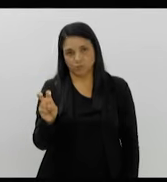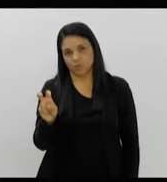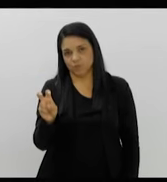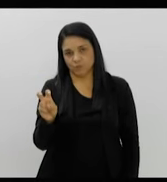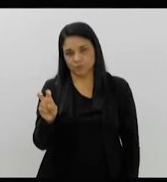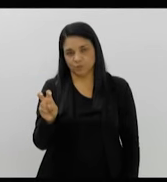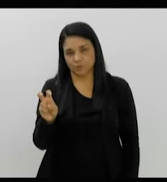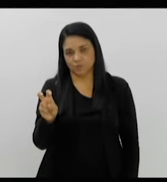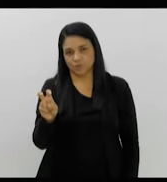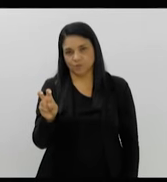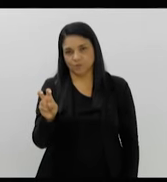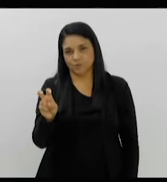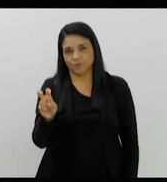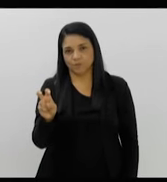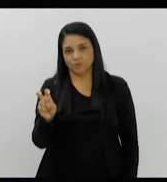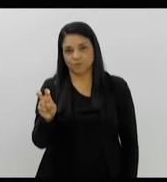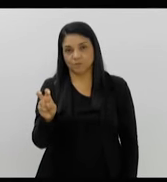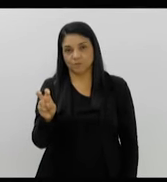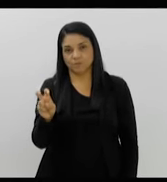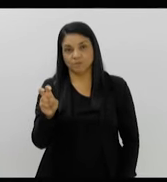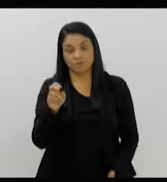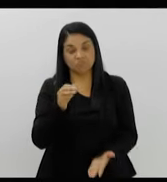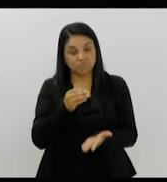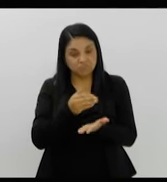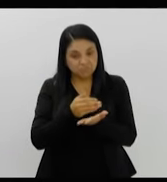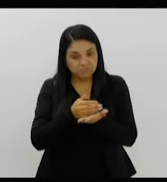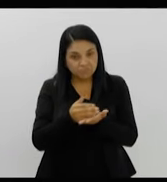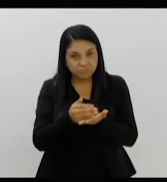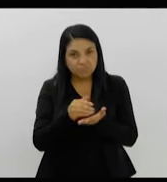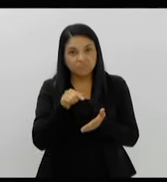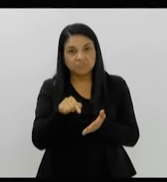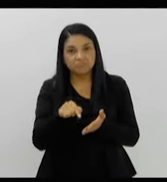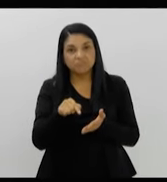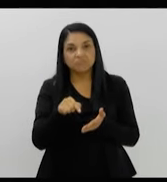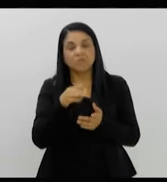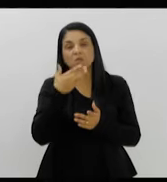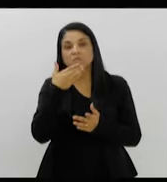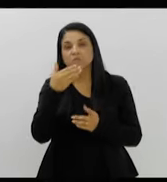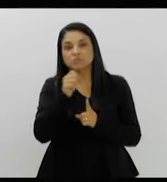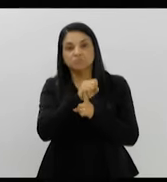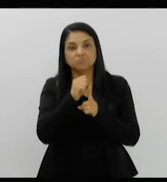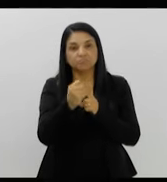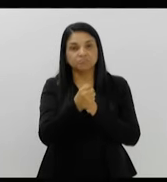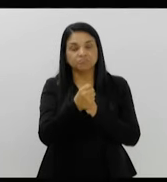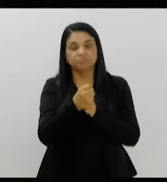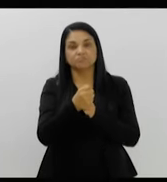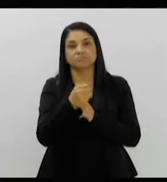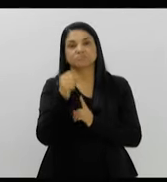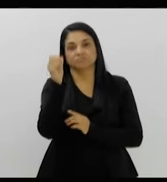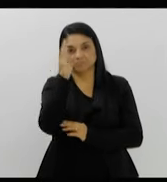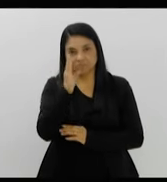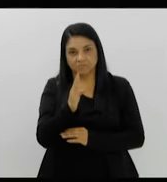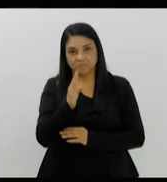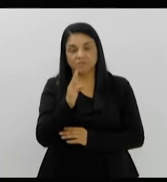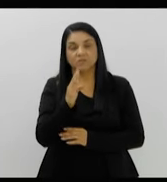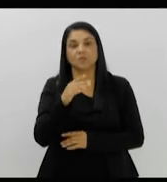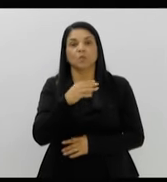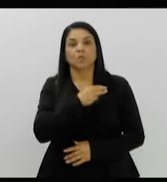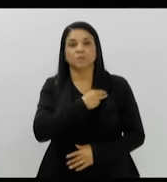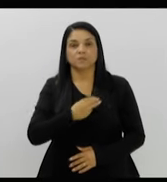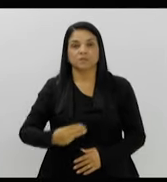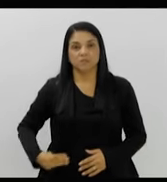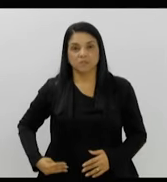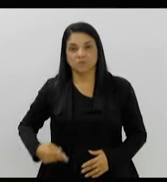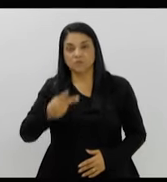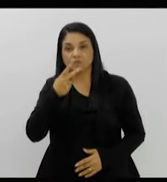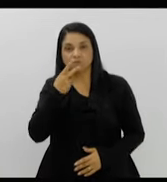635 e a partir desse pedido do partido socialista brasileiro o ministro disse estão